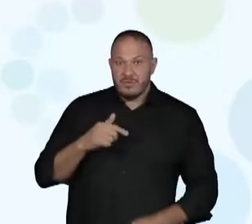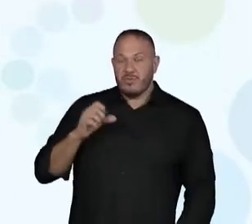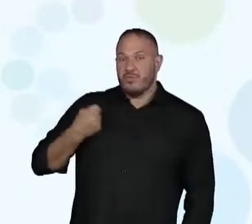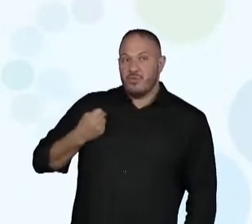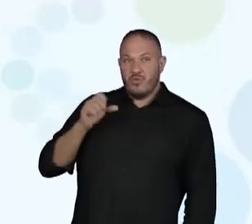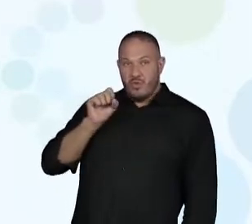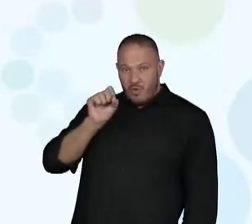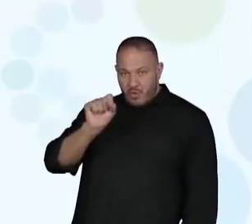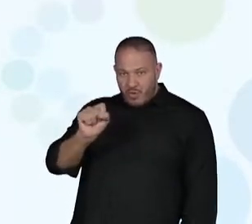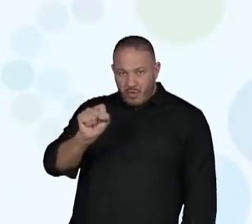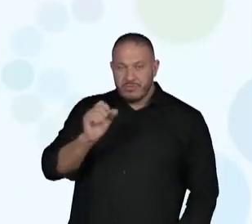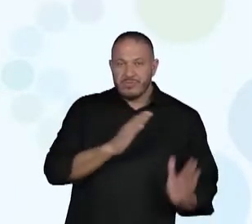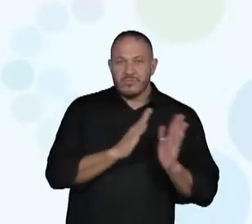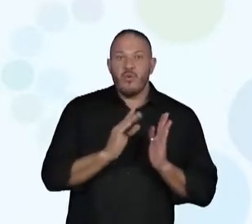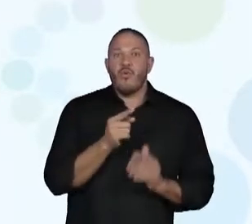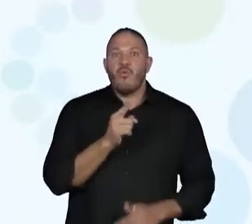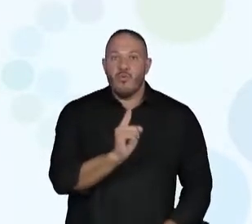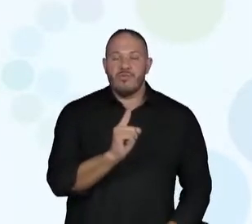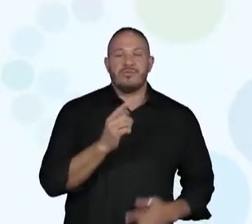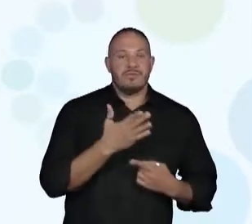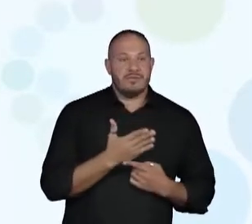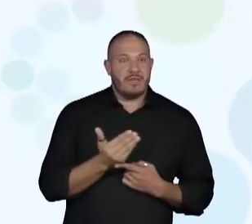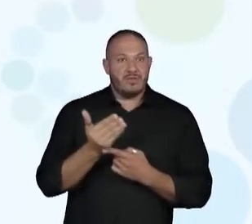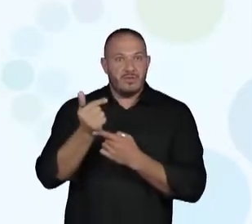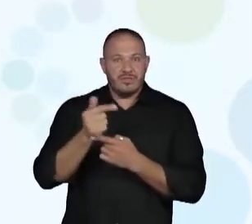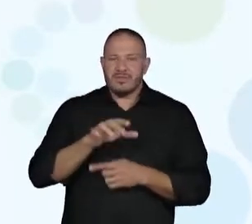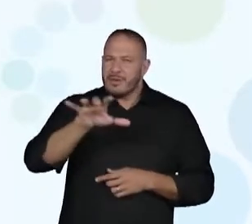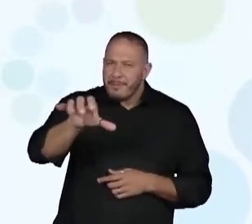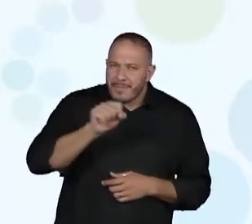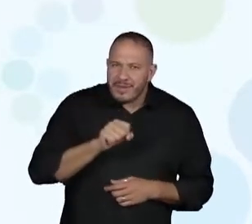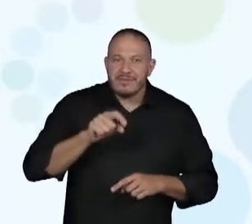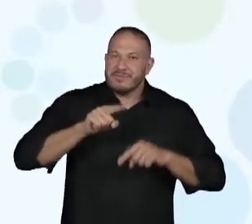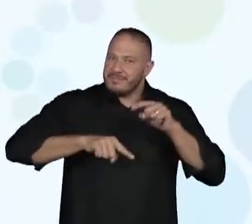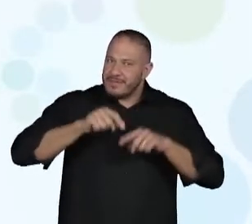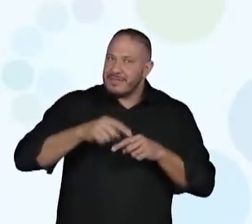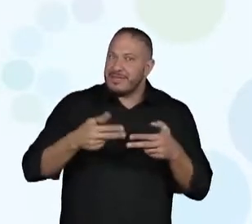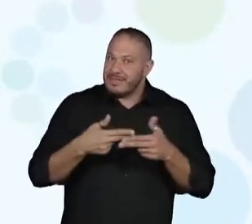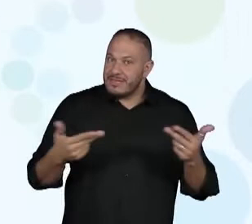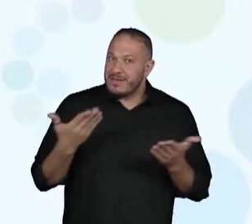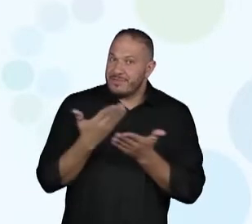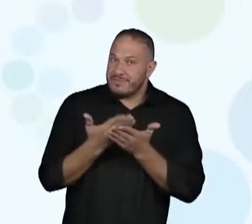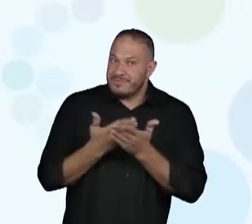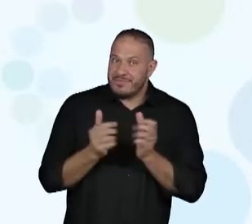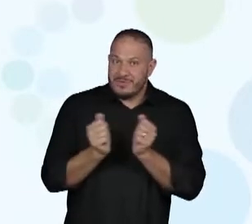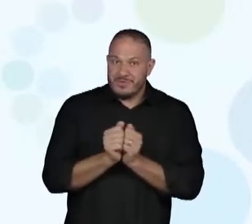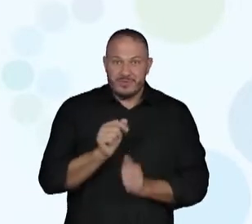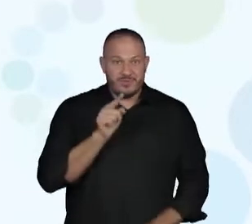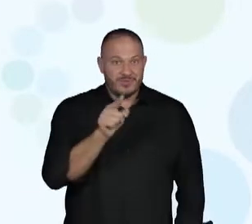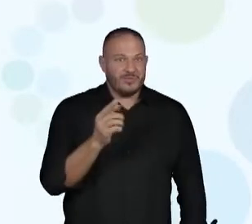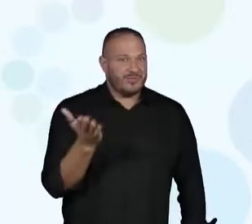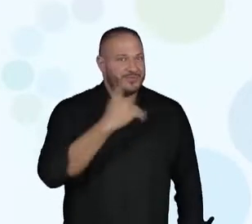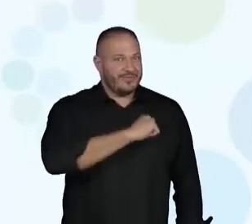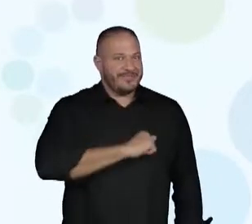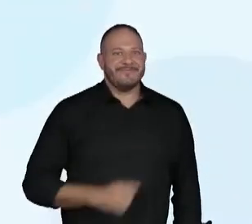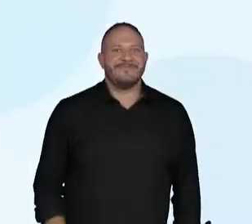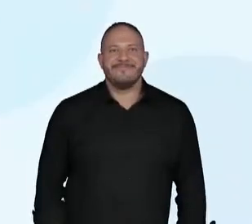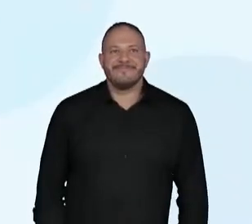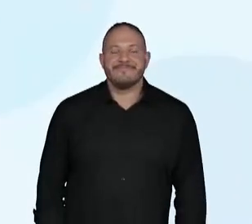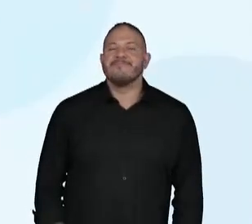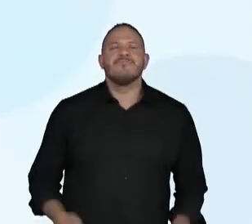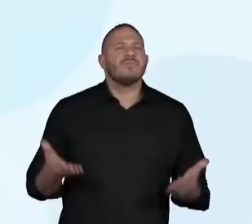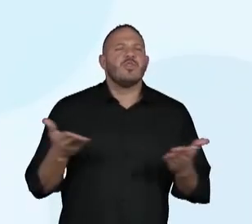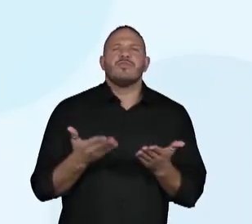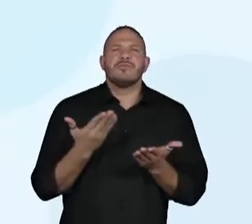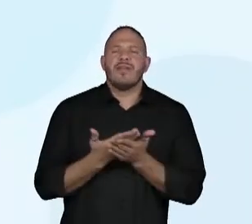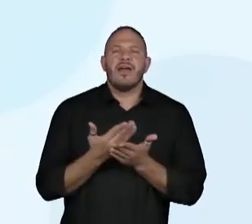volume 1 de tecnologia. Então, pega aí o seu material para trabalhar com a gente, ok? E nessa